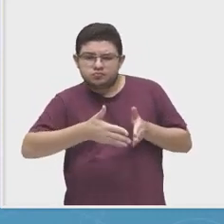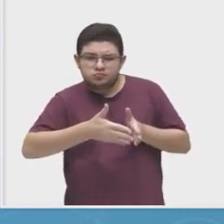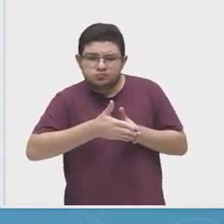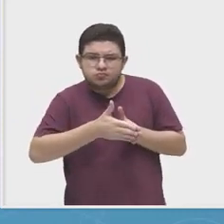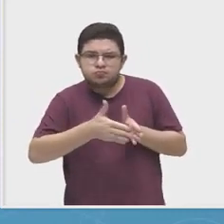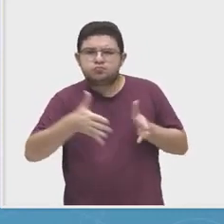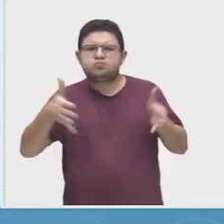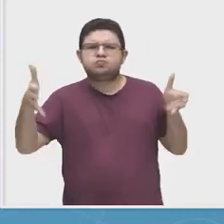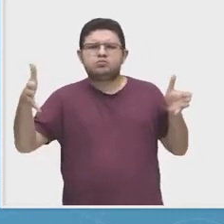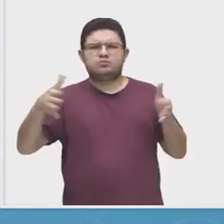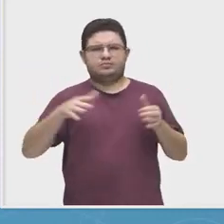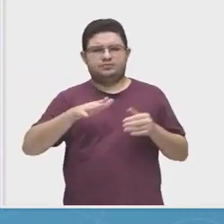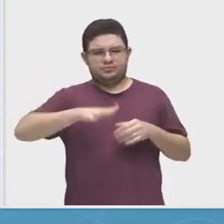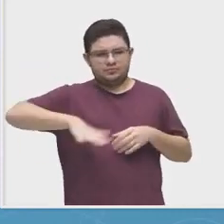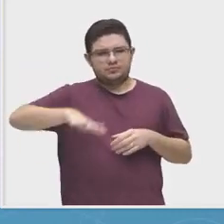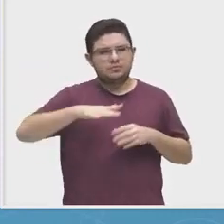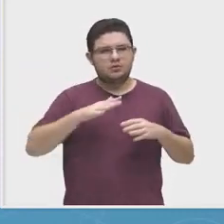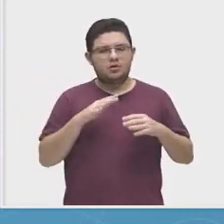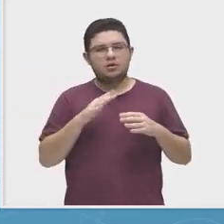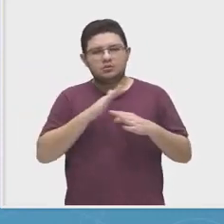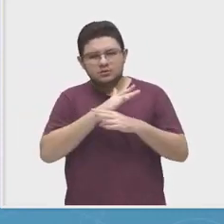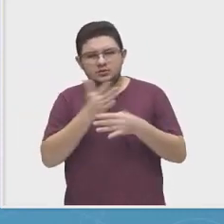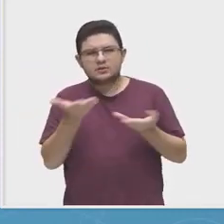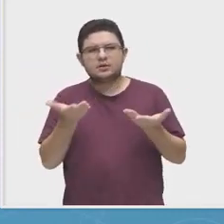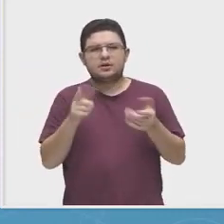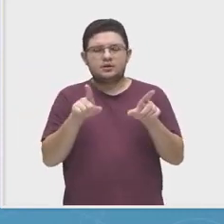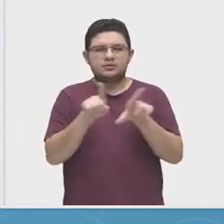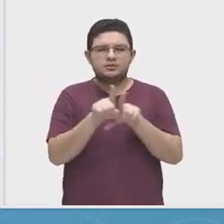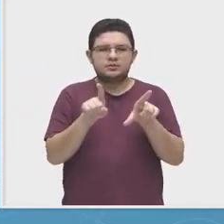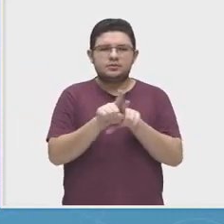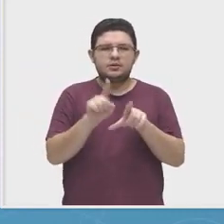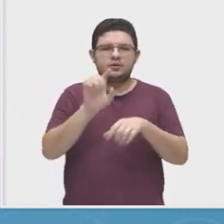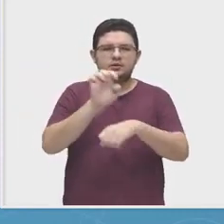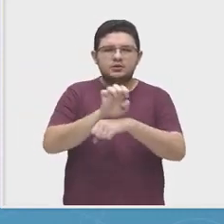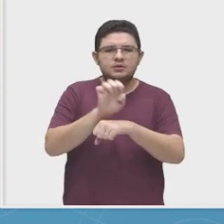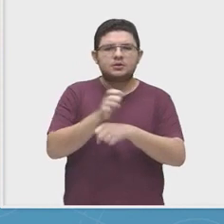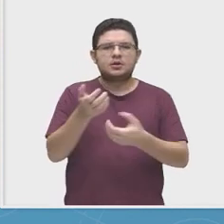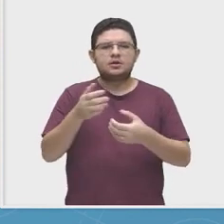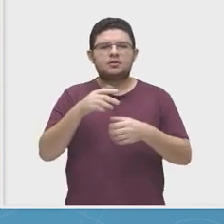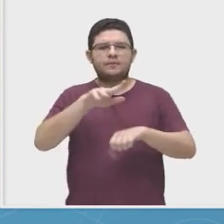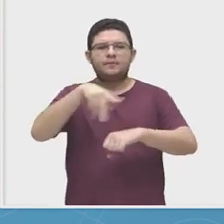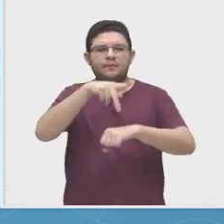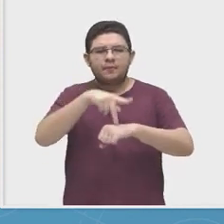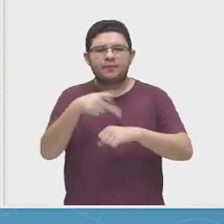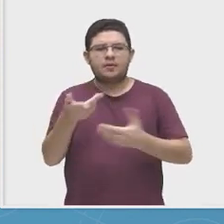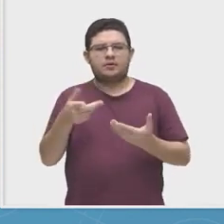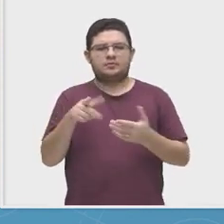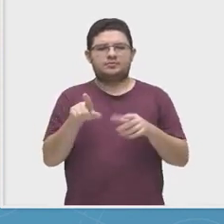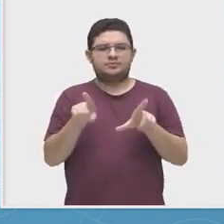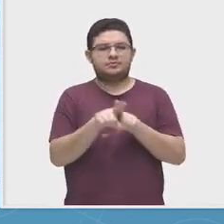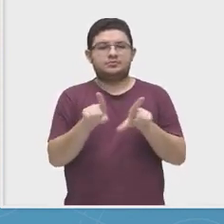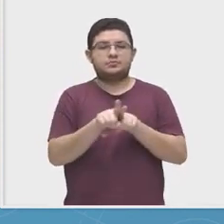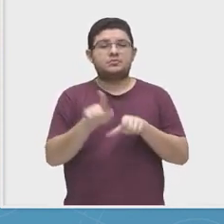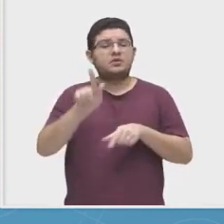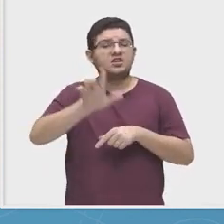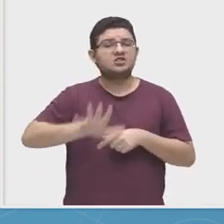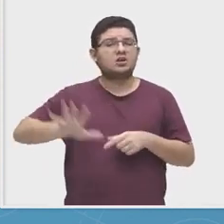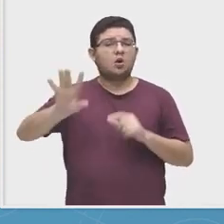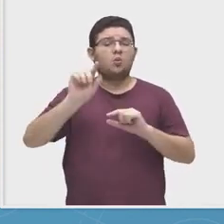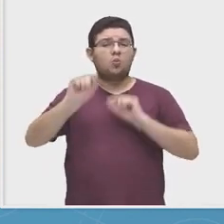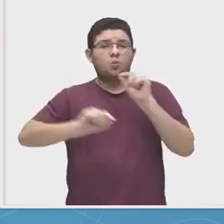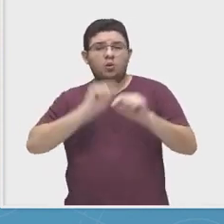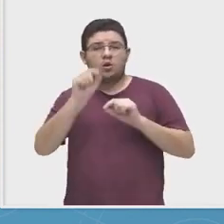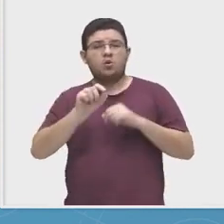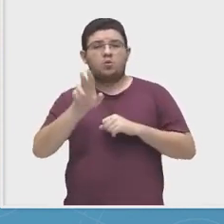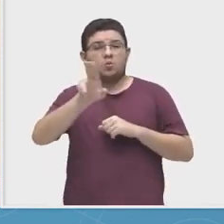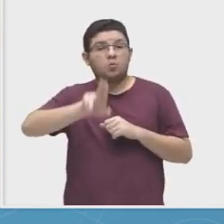bairro ou região, cities, que são cidades, countries, países, e no uso em geral é